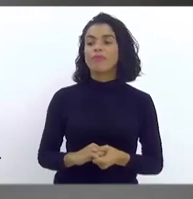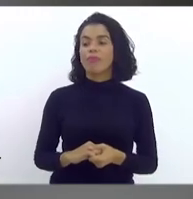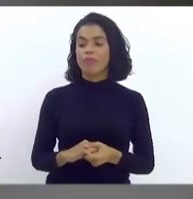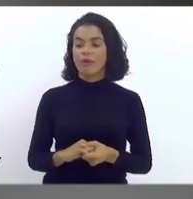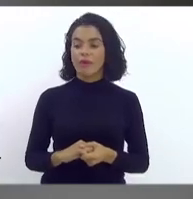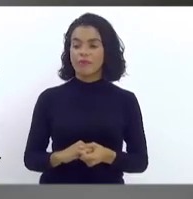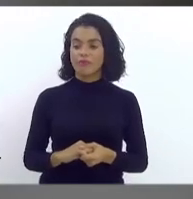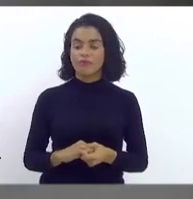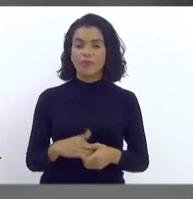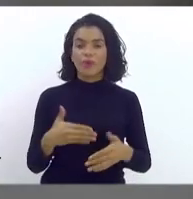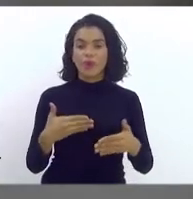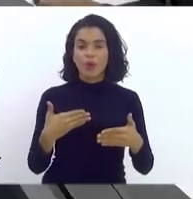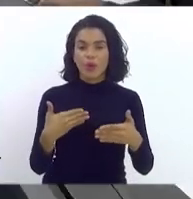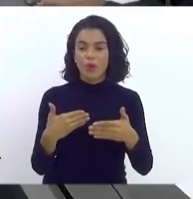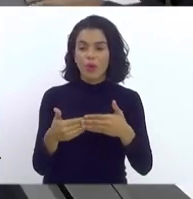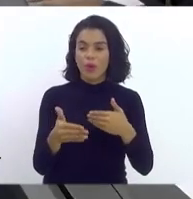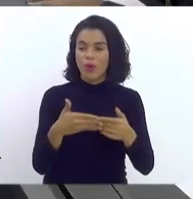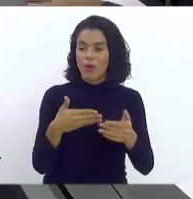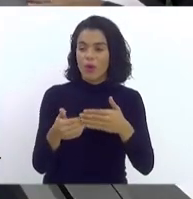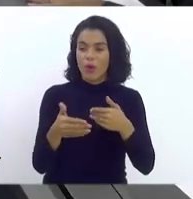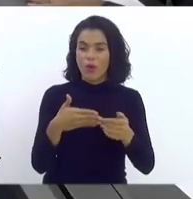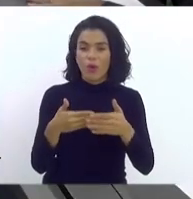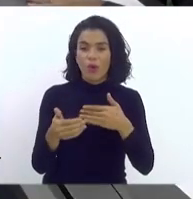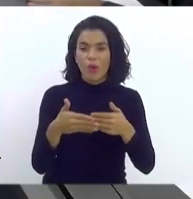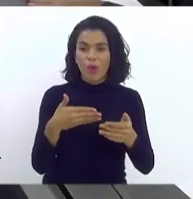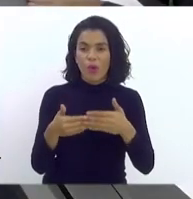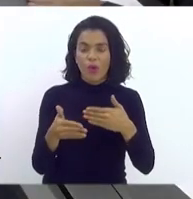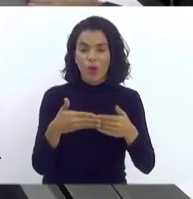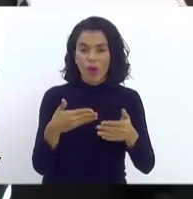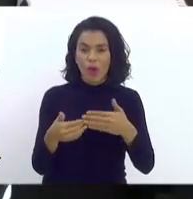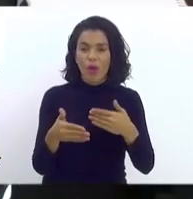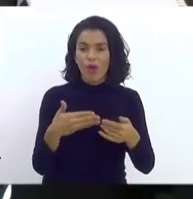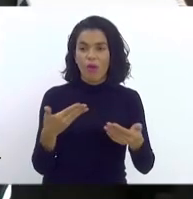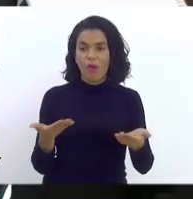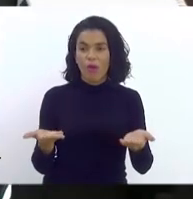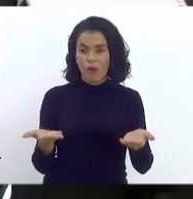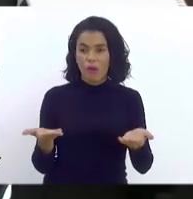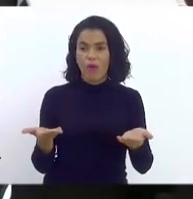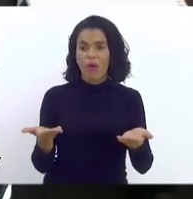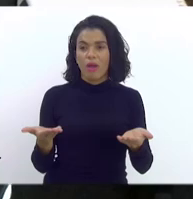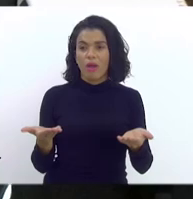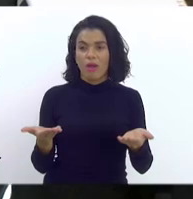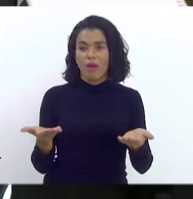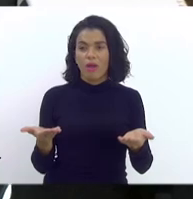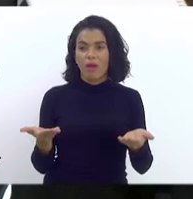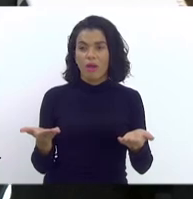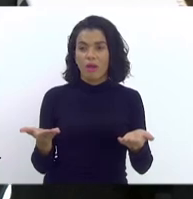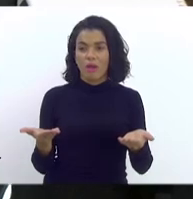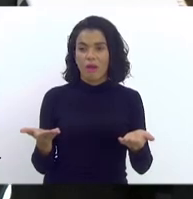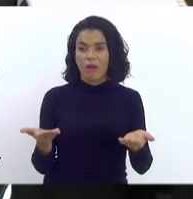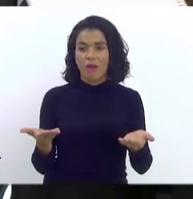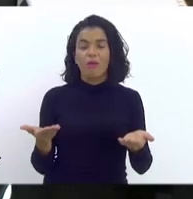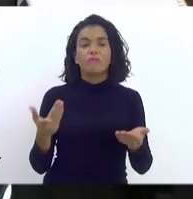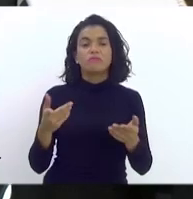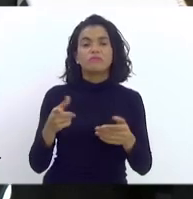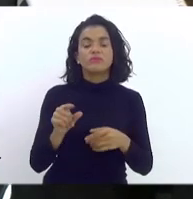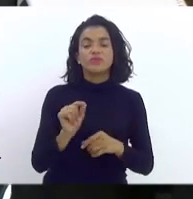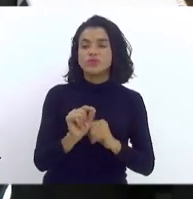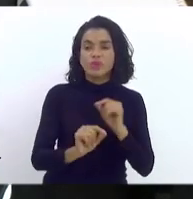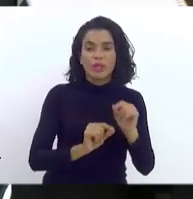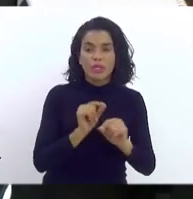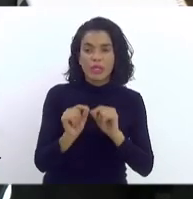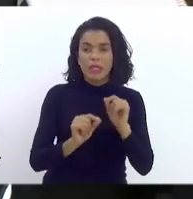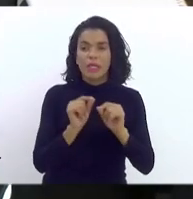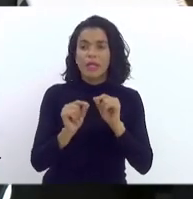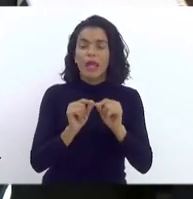ou seja, liminar que não foi cumprida foi porque estava em recurso, né, estava ainda em processo de recurso e